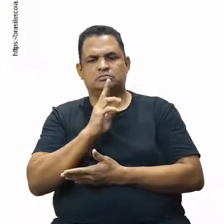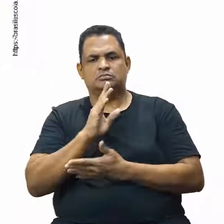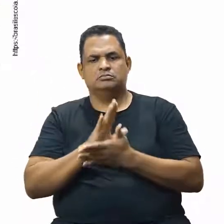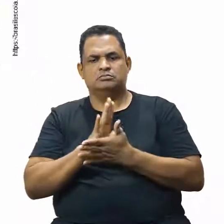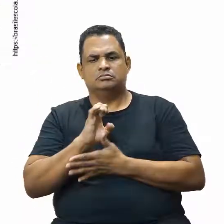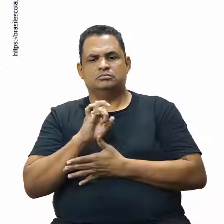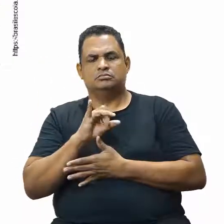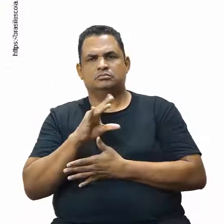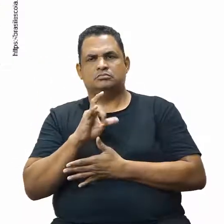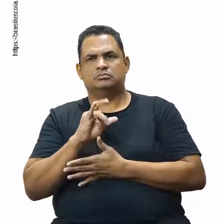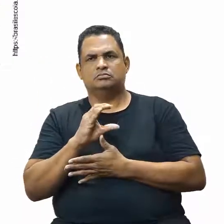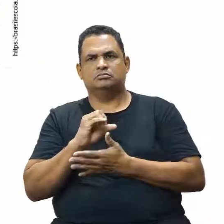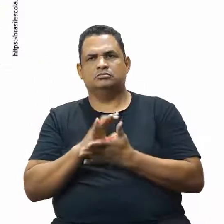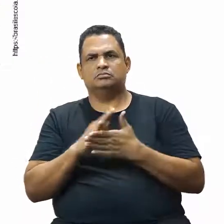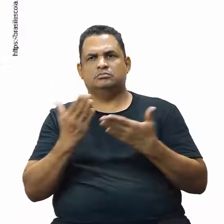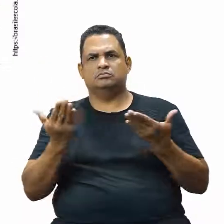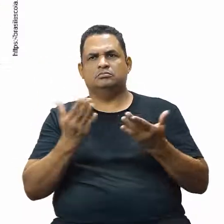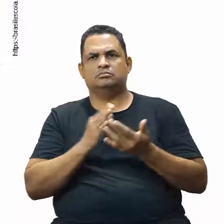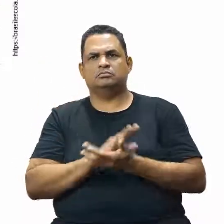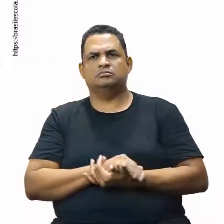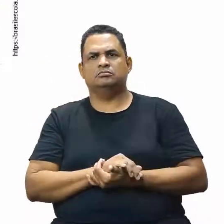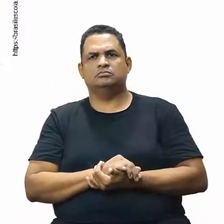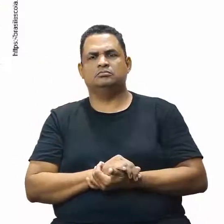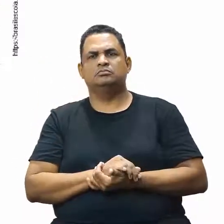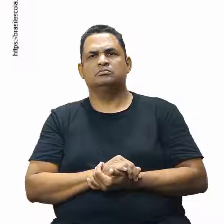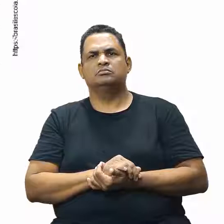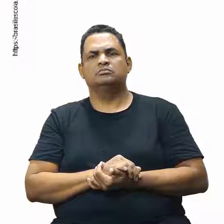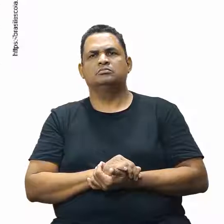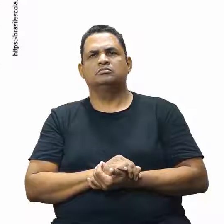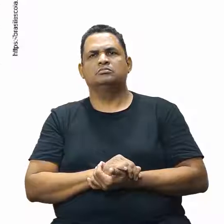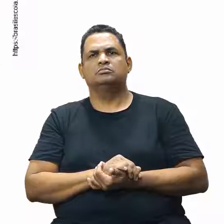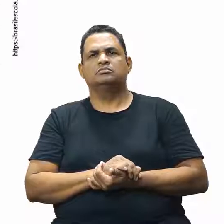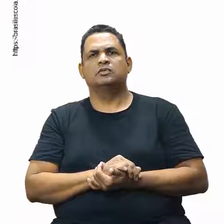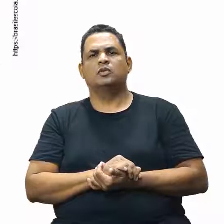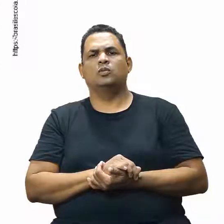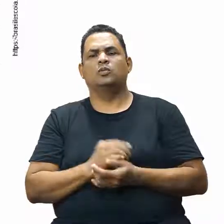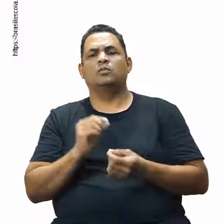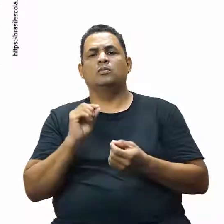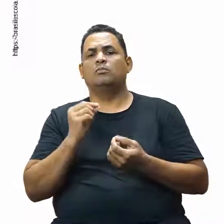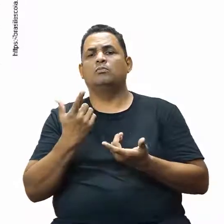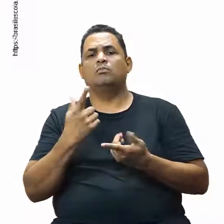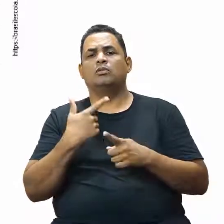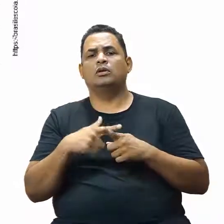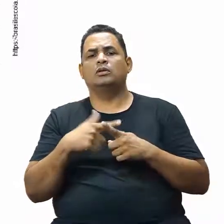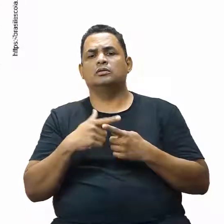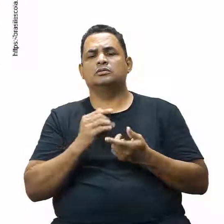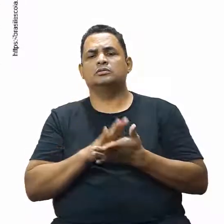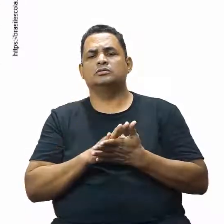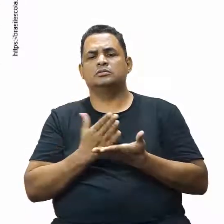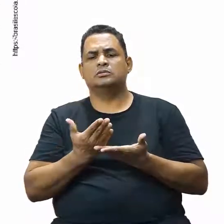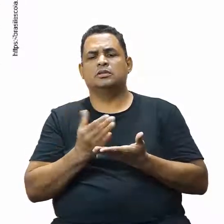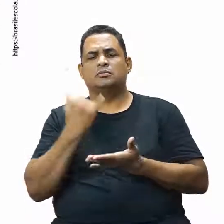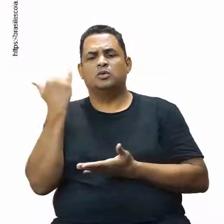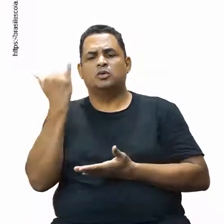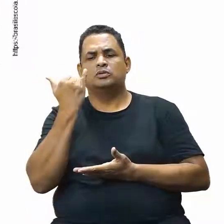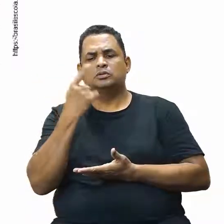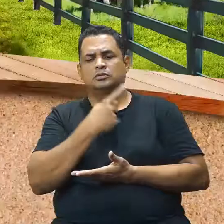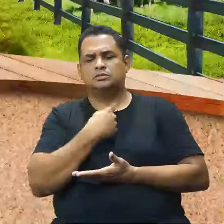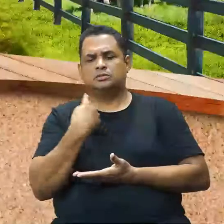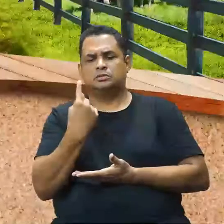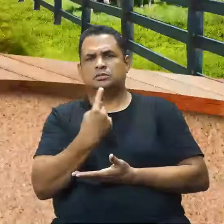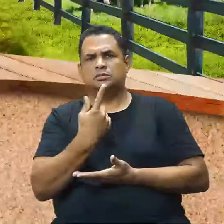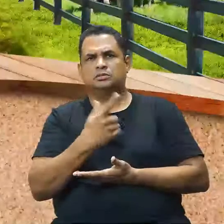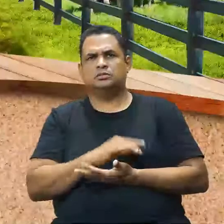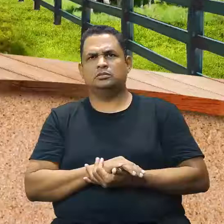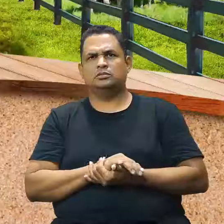simbiose. Já é uma visão de praga. O que isso se interessa? O que isso interessa para nós? Bota para mim.